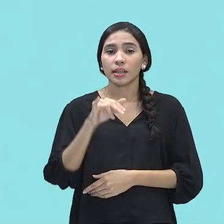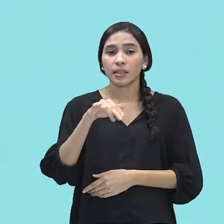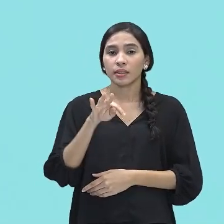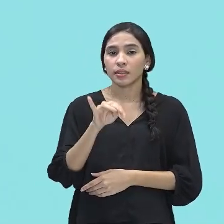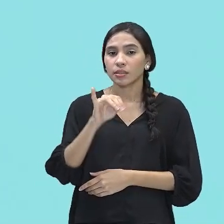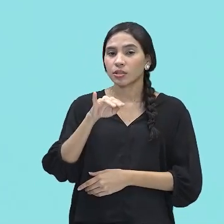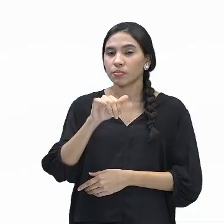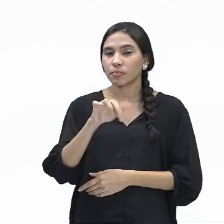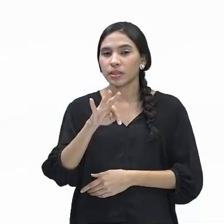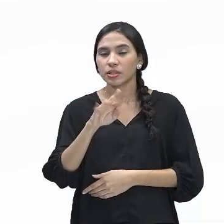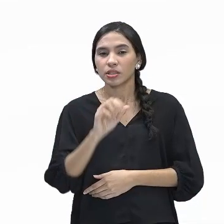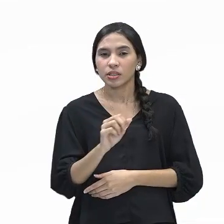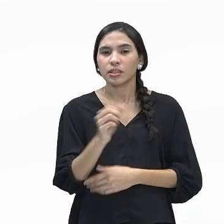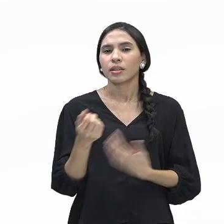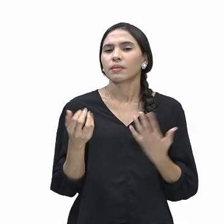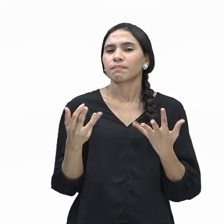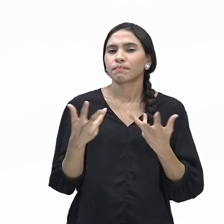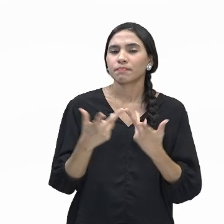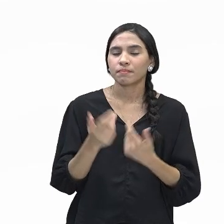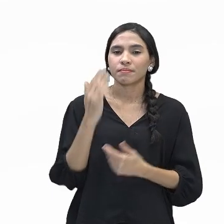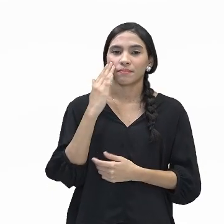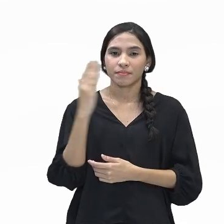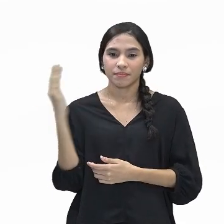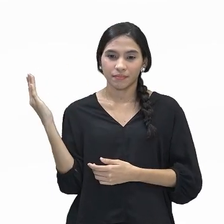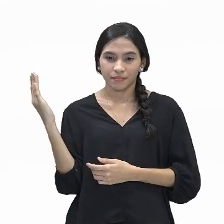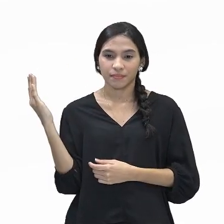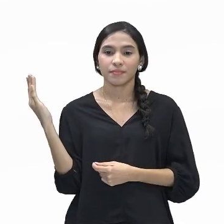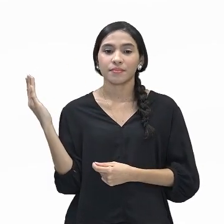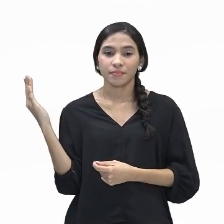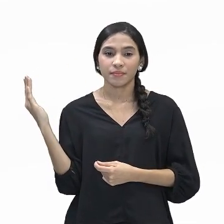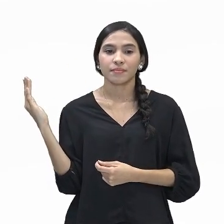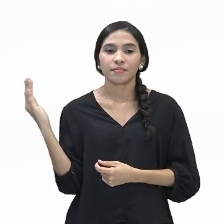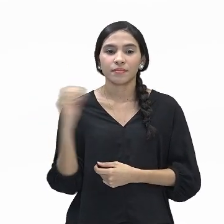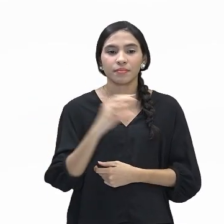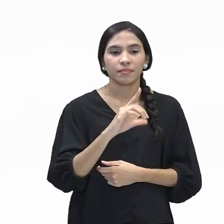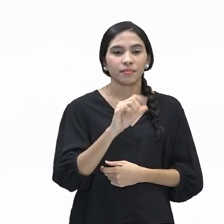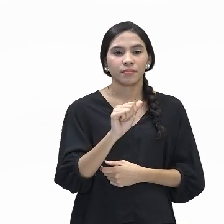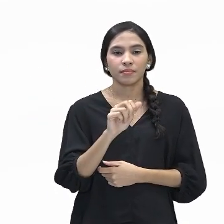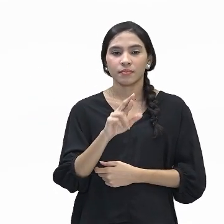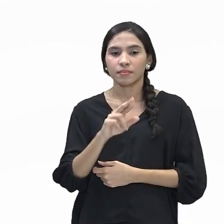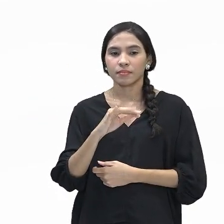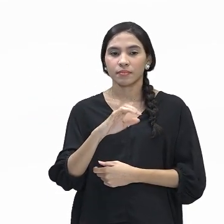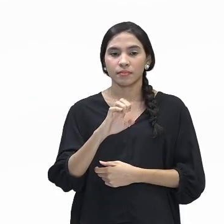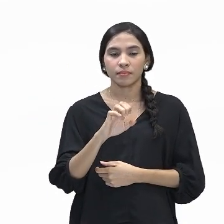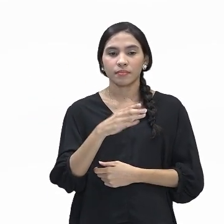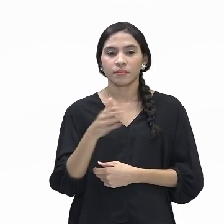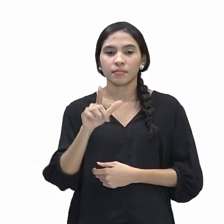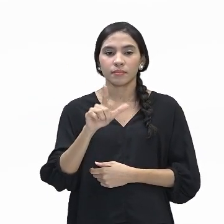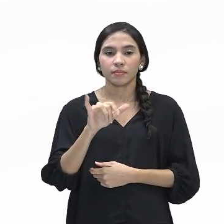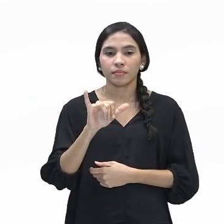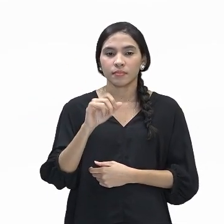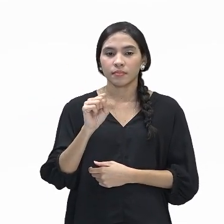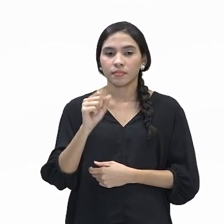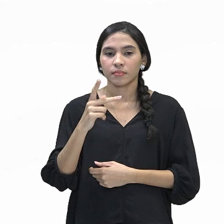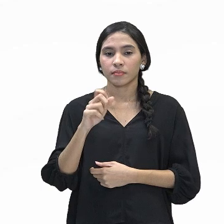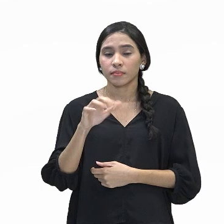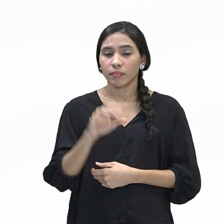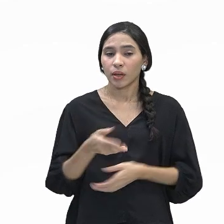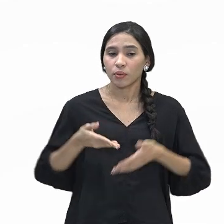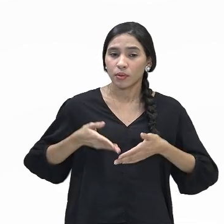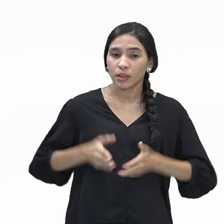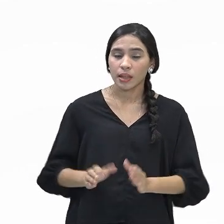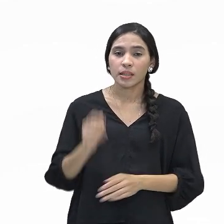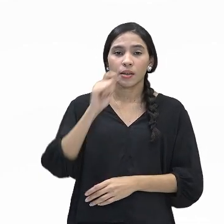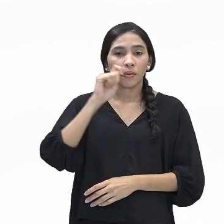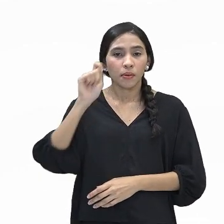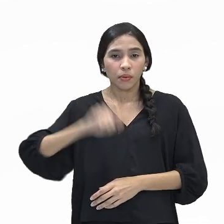maravilhosa. Vejam aí quem é. Clarice Lispector, né? Clarice Lispector nasceu na Ucrânia em